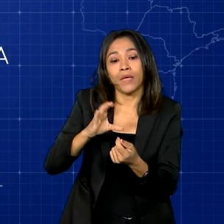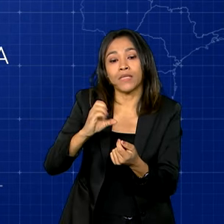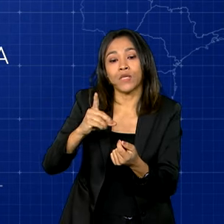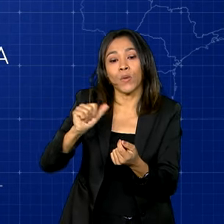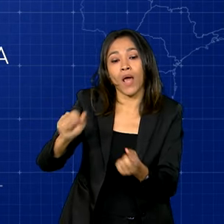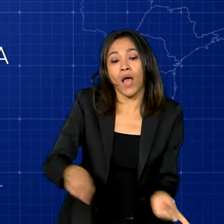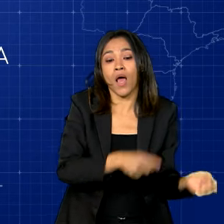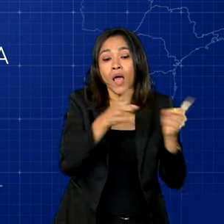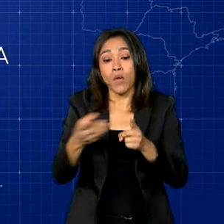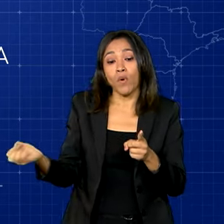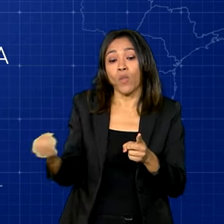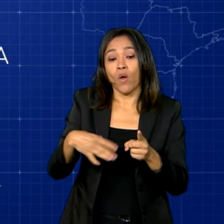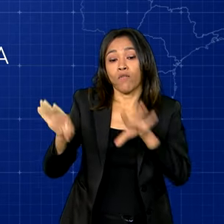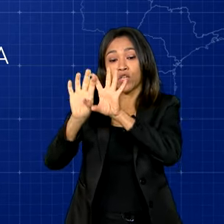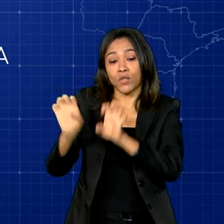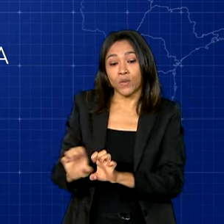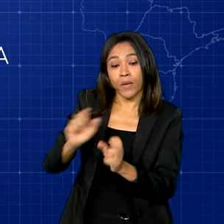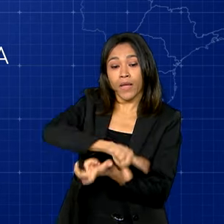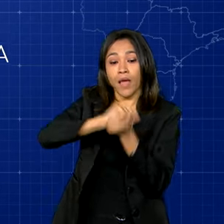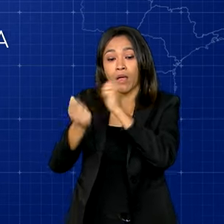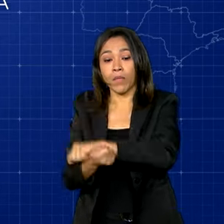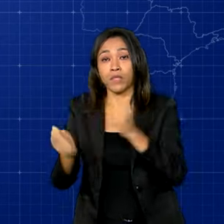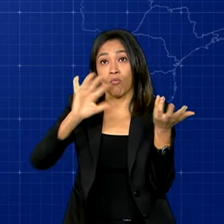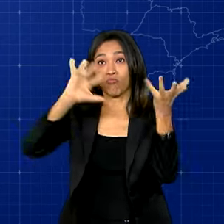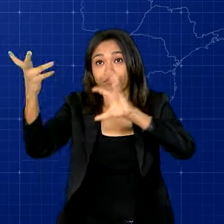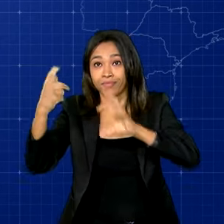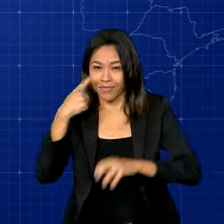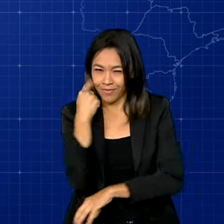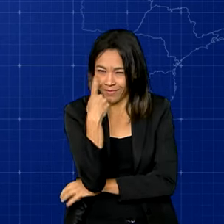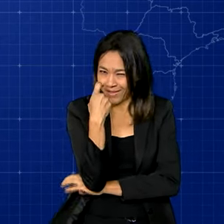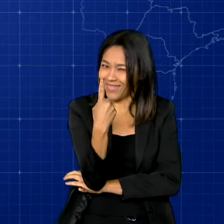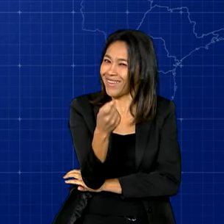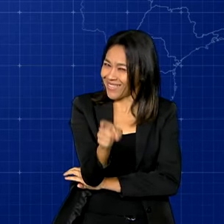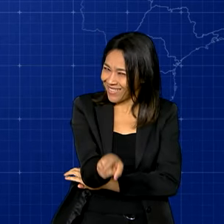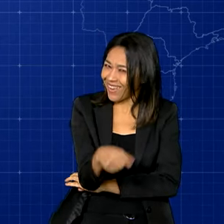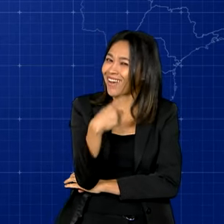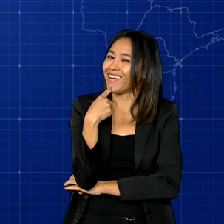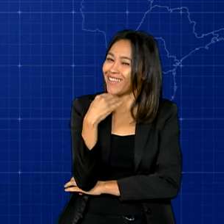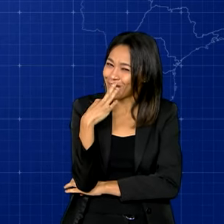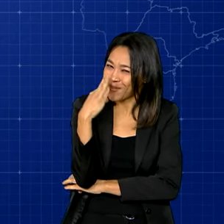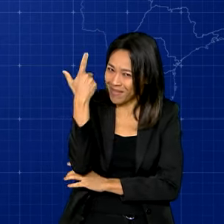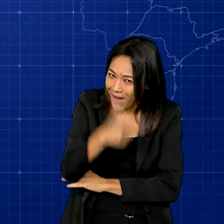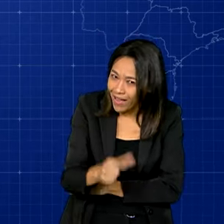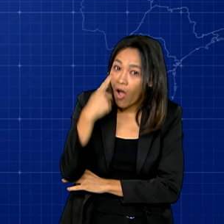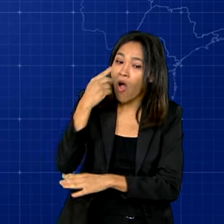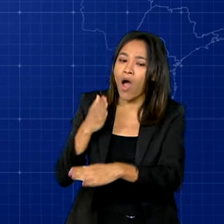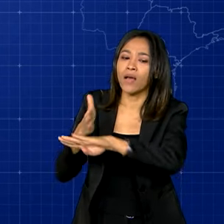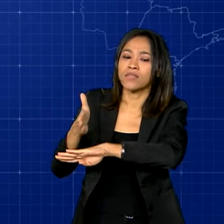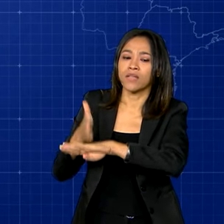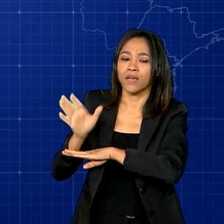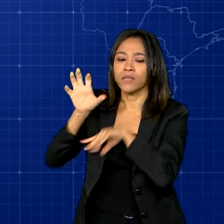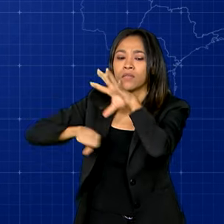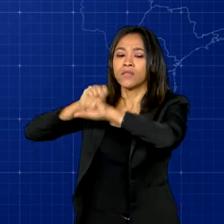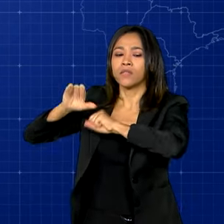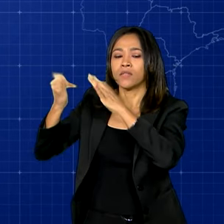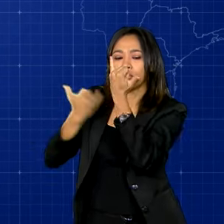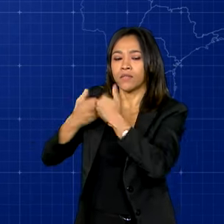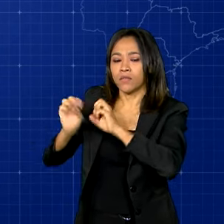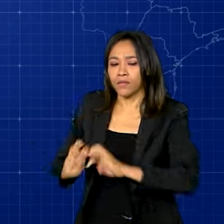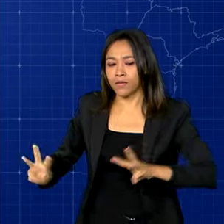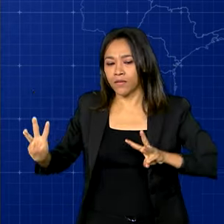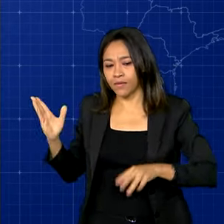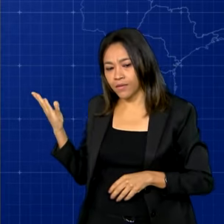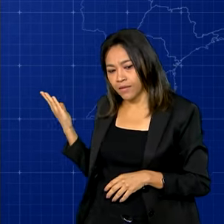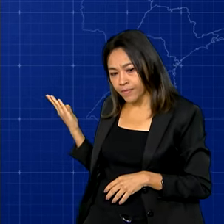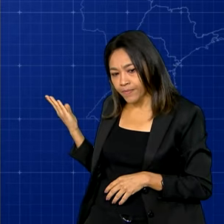infraestrutura e adaptação às mudanças climáticas. Ficou interessado em saber mais? Acesse agenciagove.ebc.com